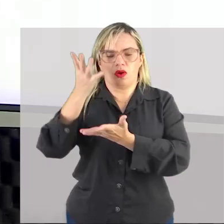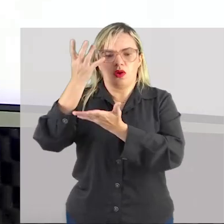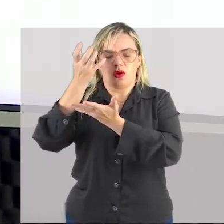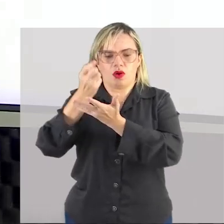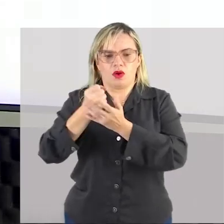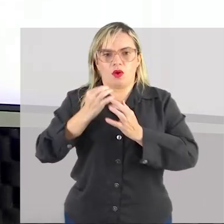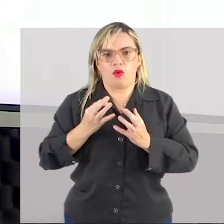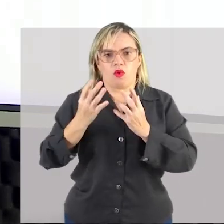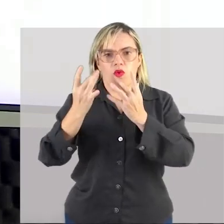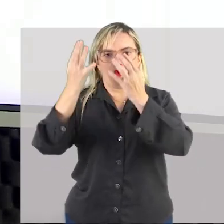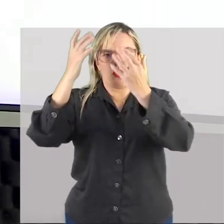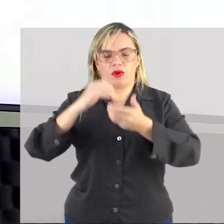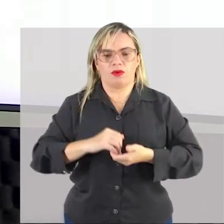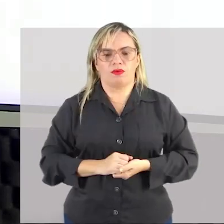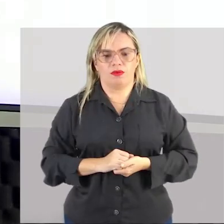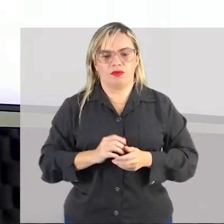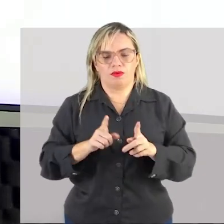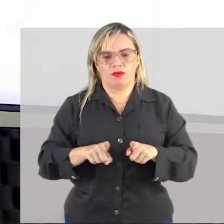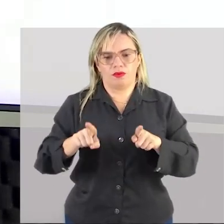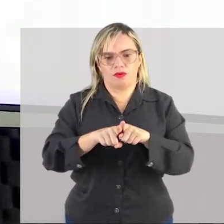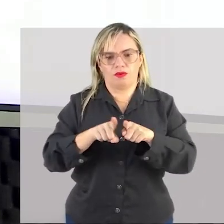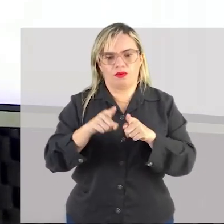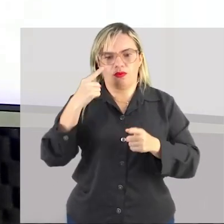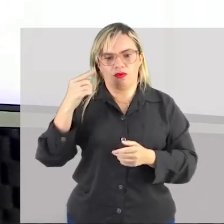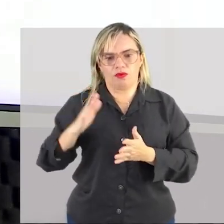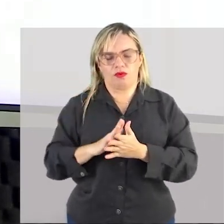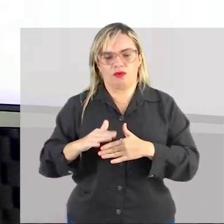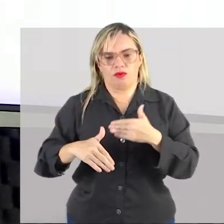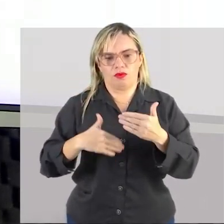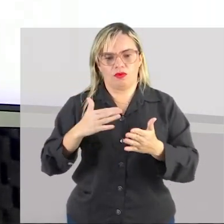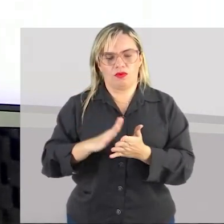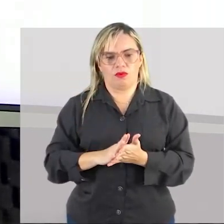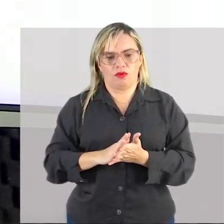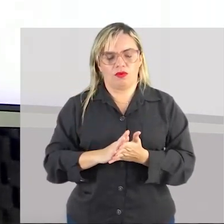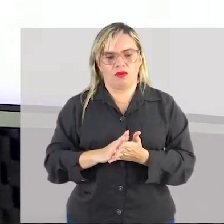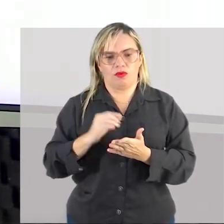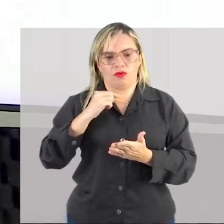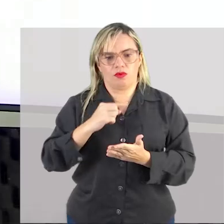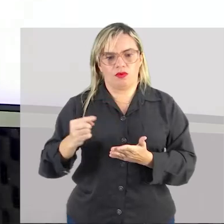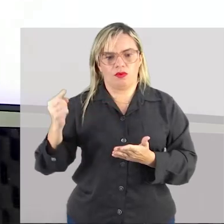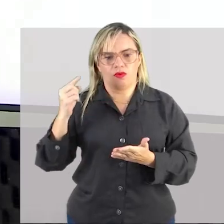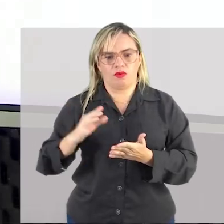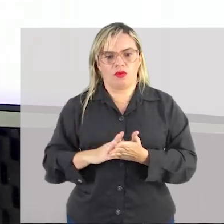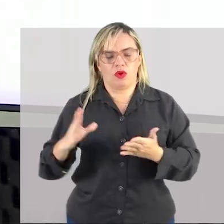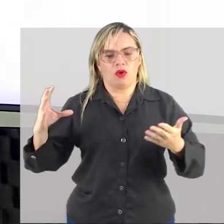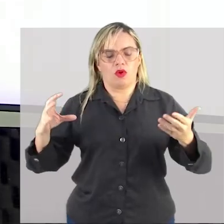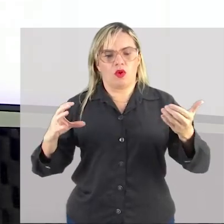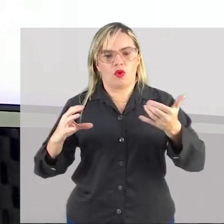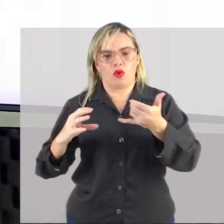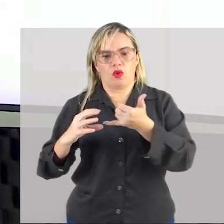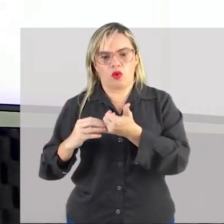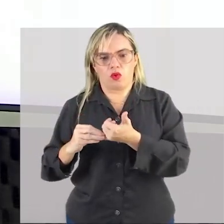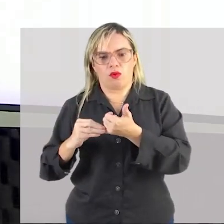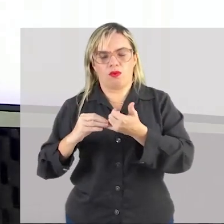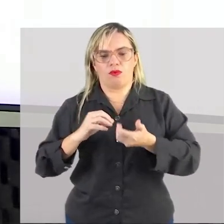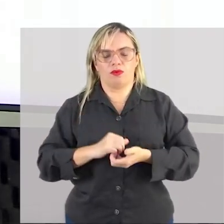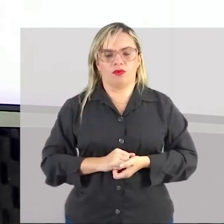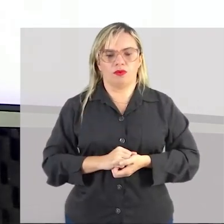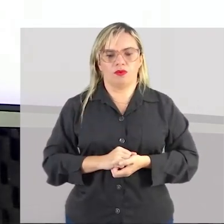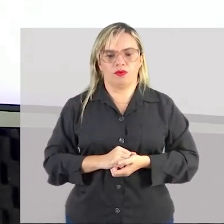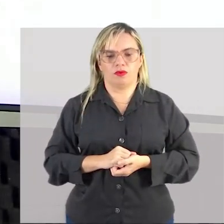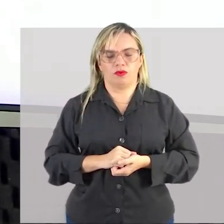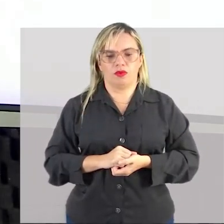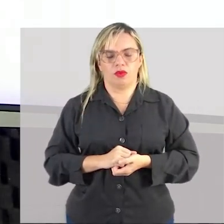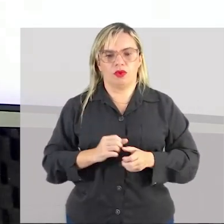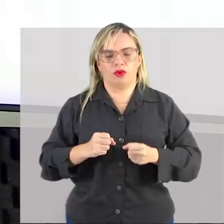calor e evapora. Também é um processo endotérmico, porque está absorvendo calor. Mas assim como eu fui, eu